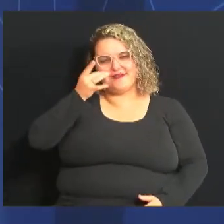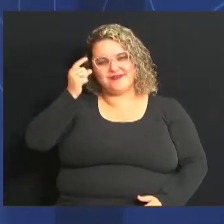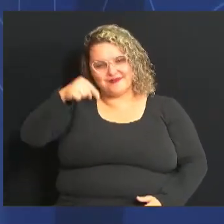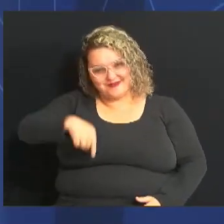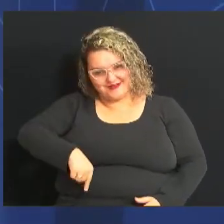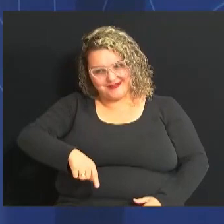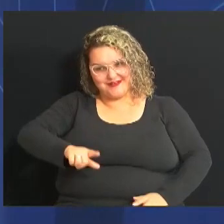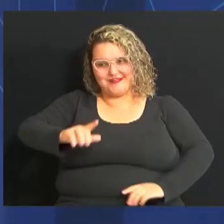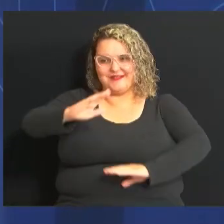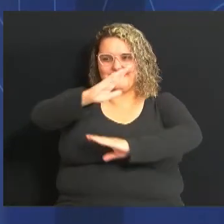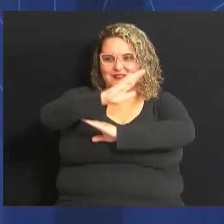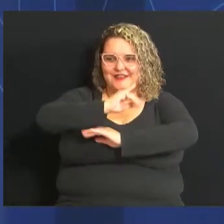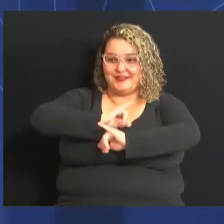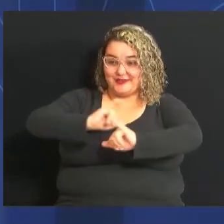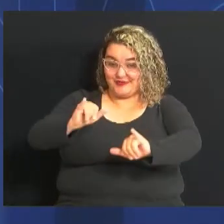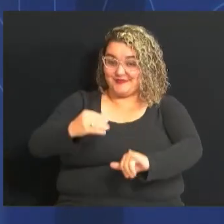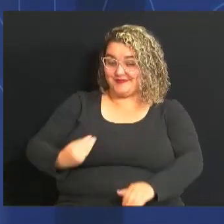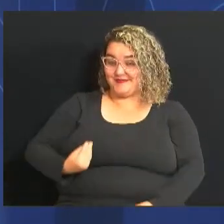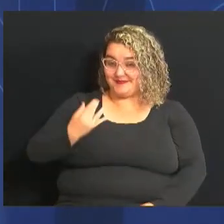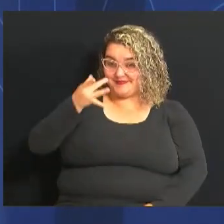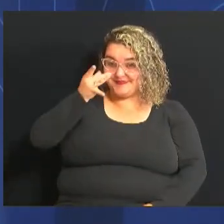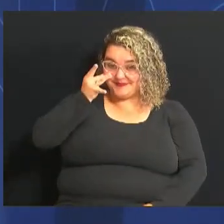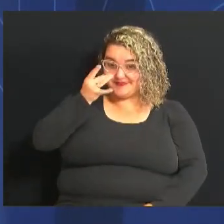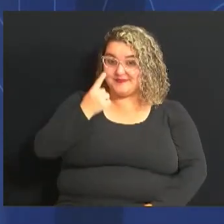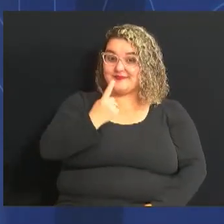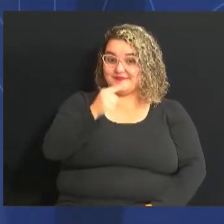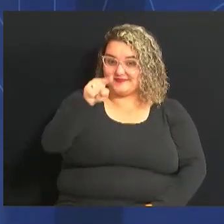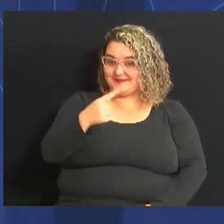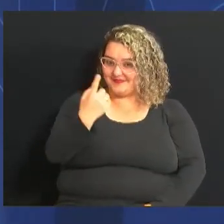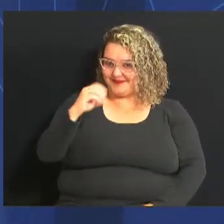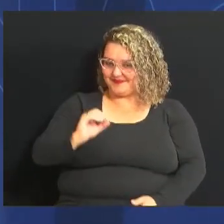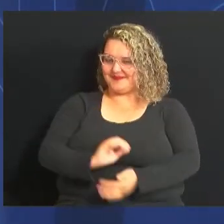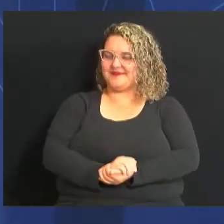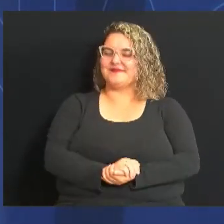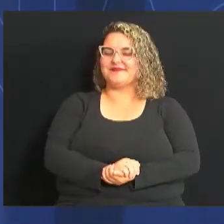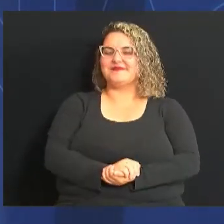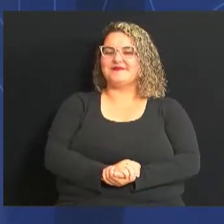nosso Câmara Notícia, 1h mais 10 minutos.